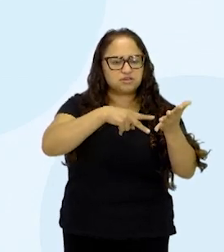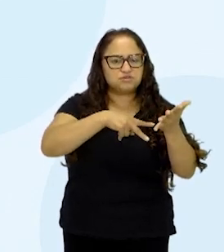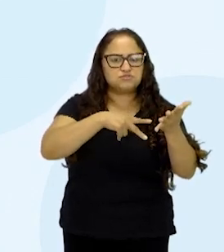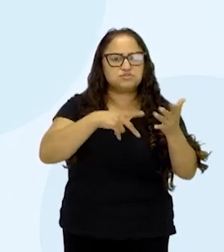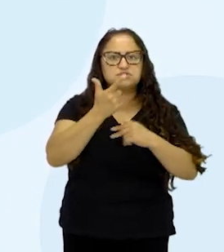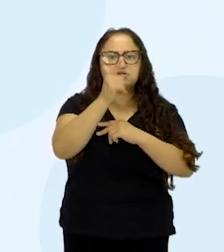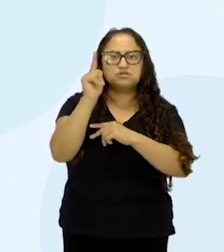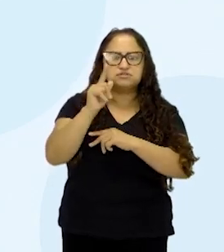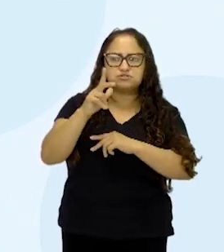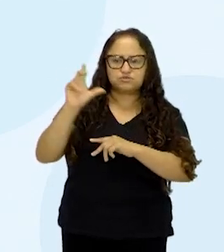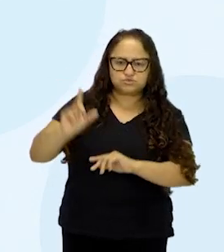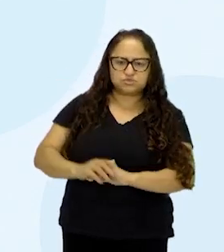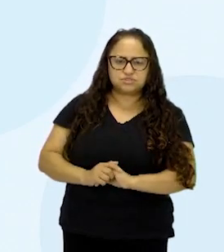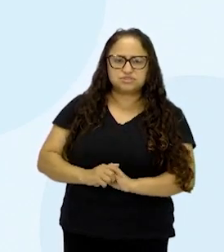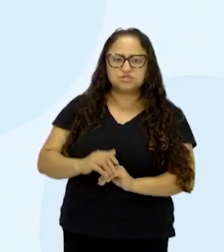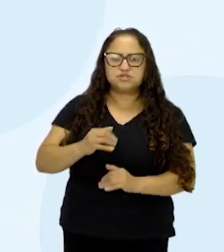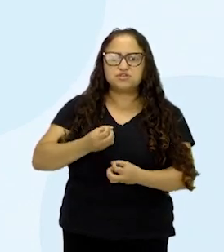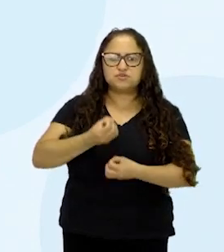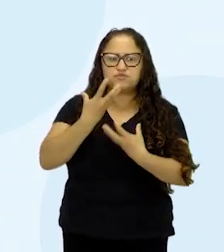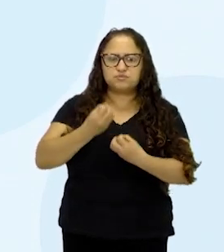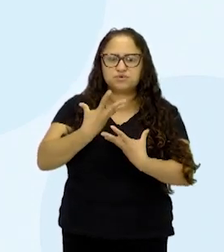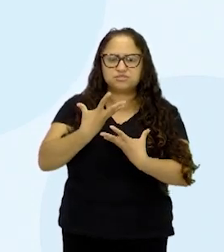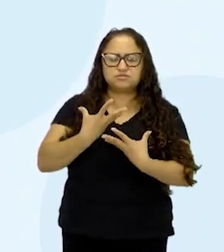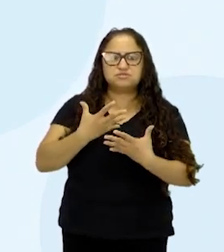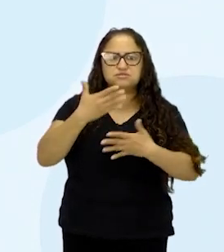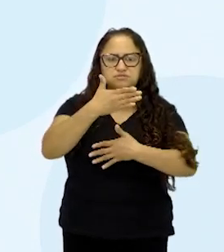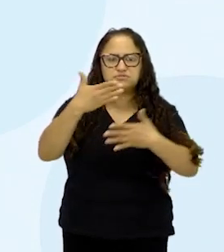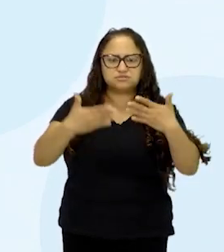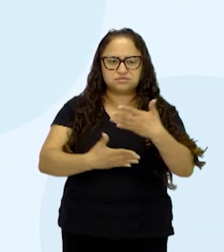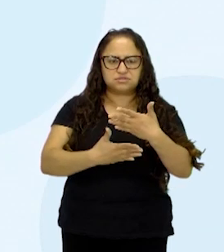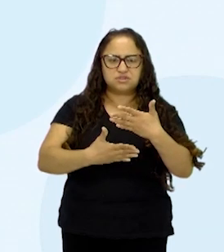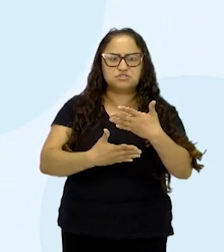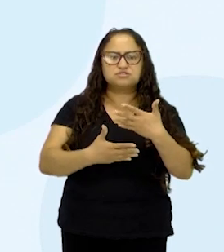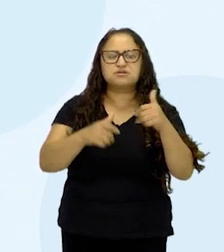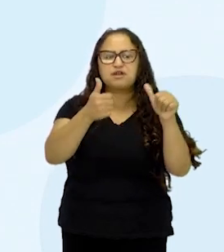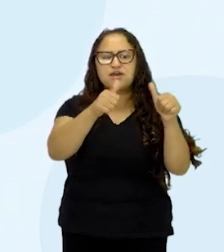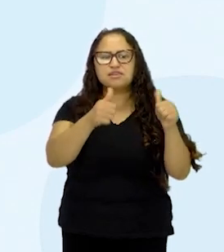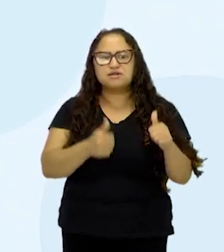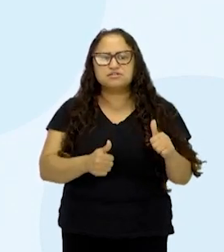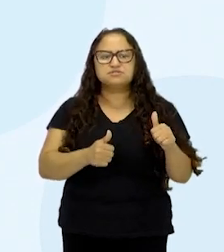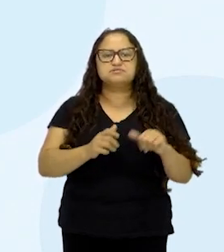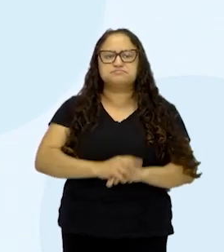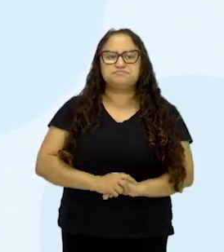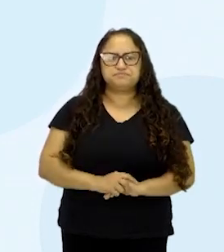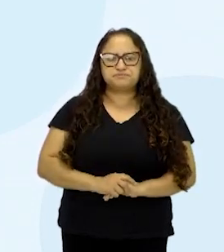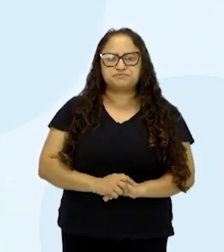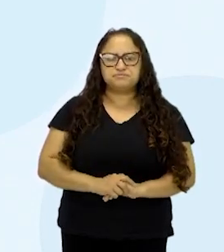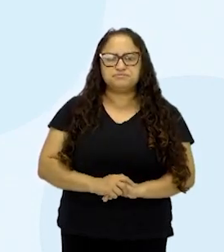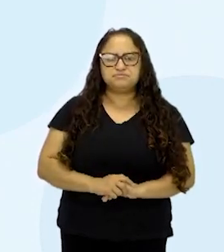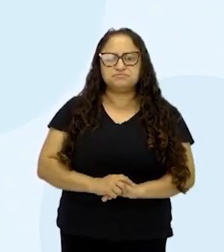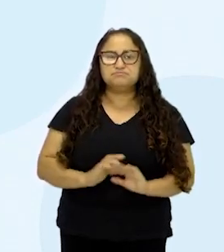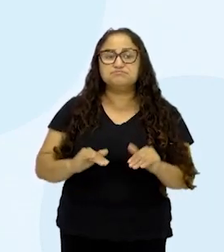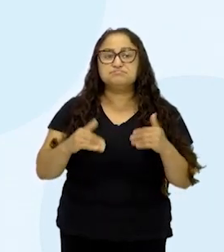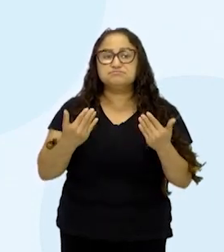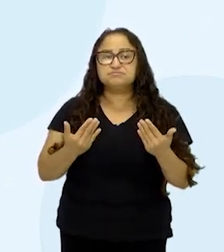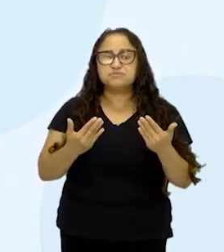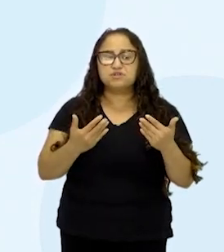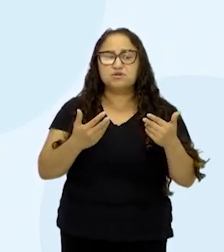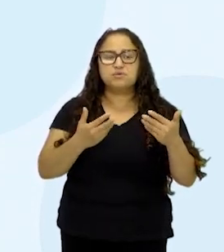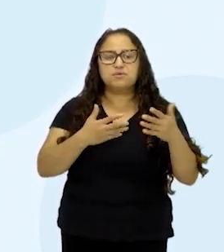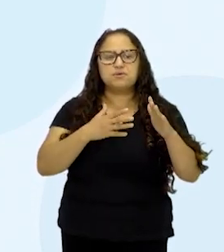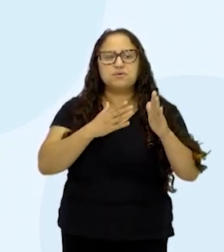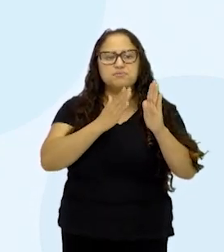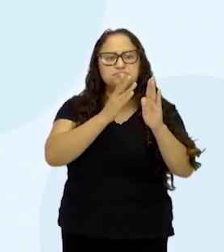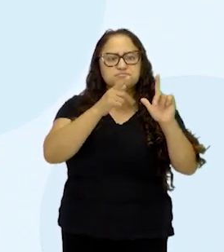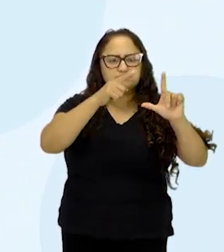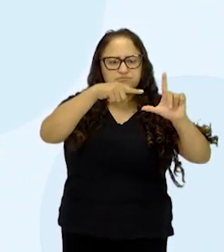as outras. Então, agora pode passar o slide que a gente vai fazer uma análise pela tabela. Bom, pessoal, então, pela tabela já temos